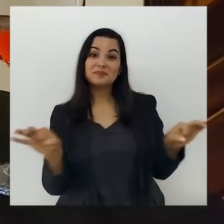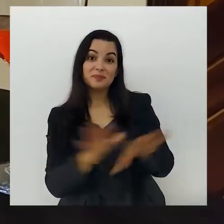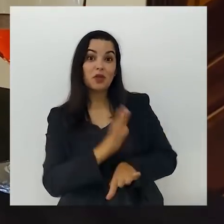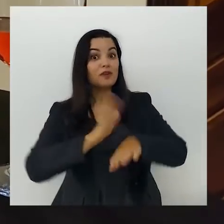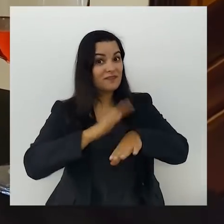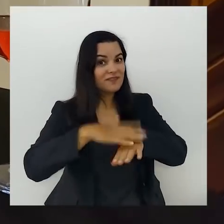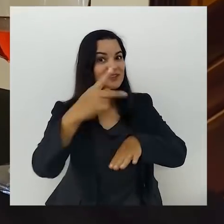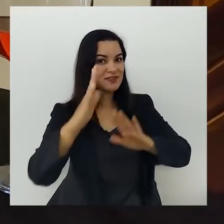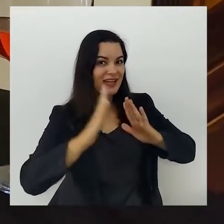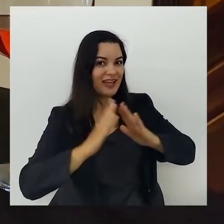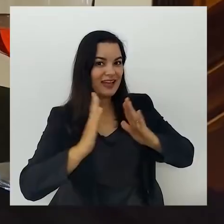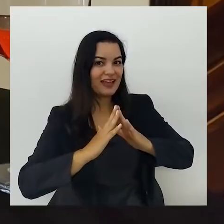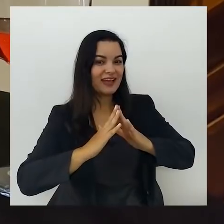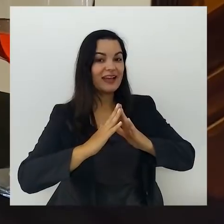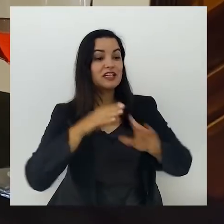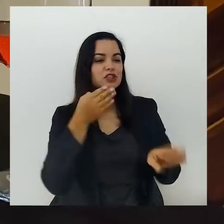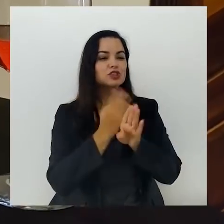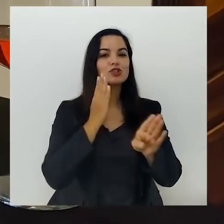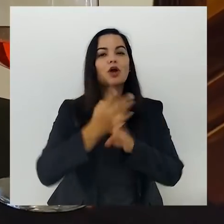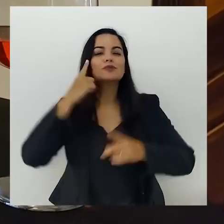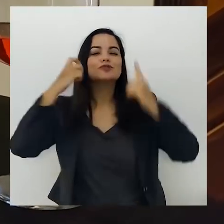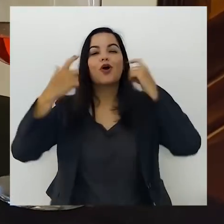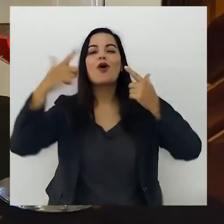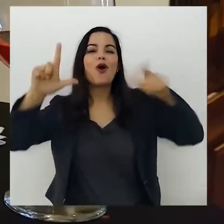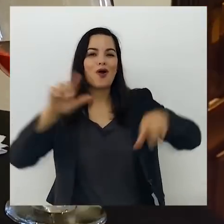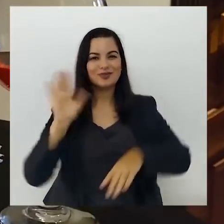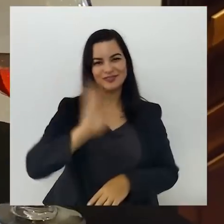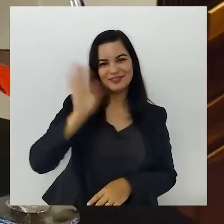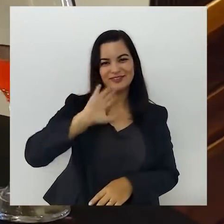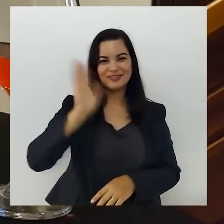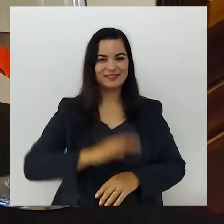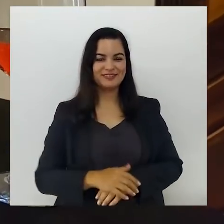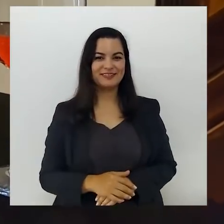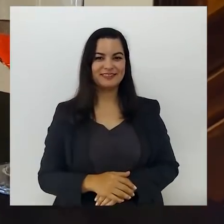É isso. Façam aí na casa de vocês e descubram muitos outros sons. Tchau!